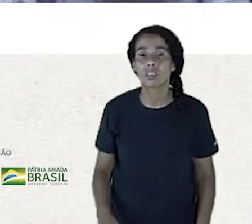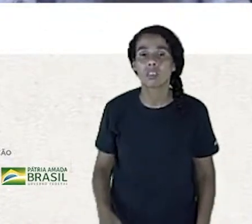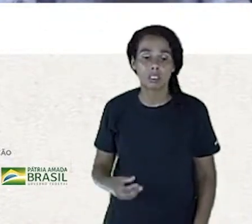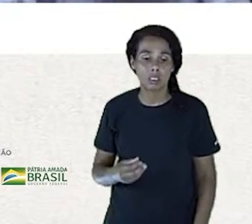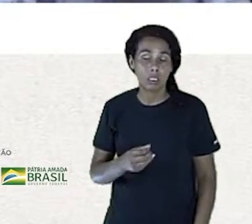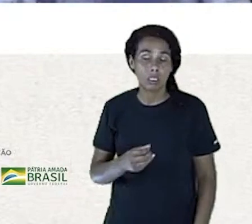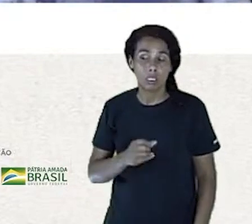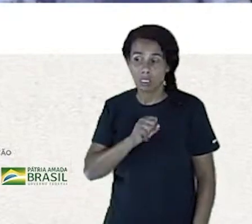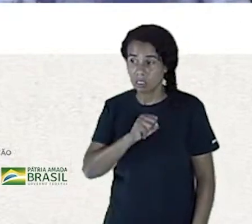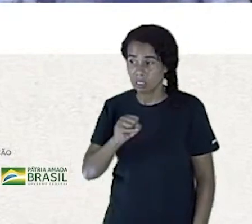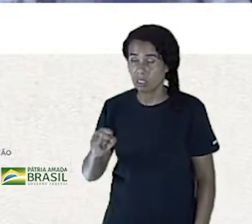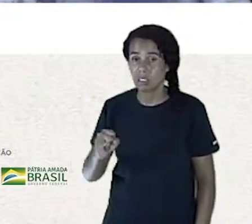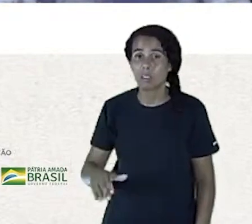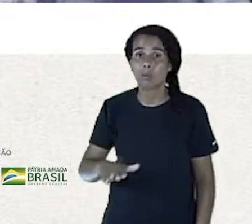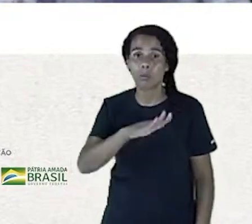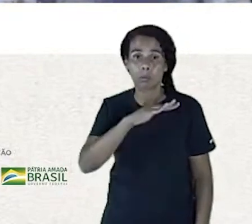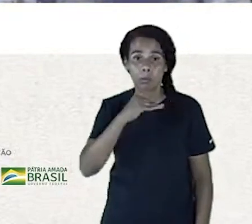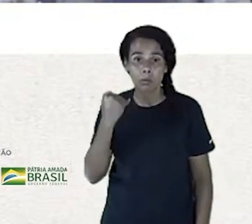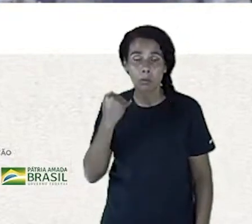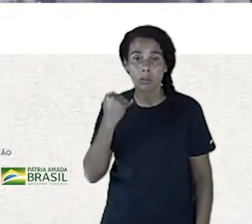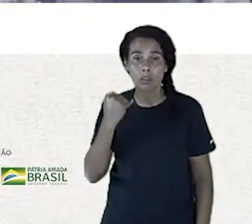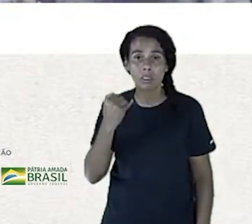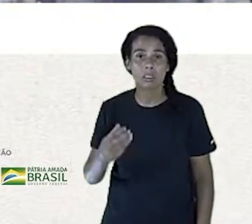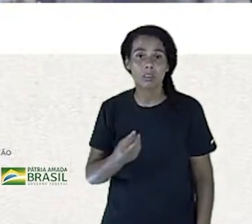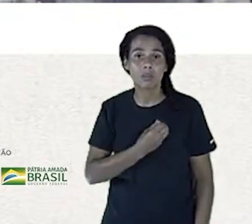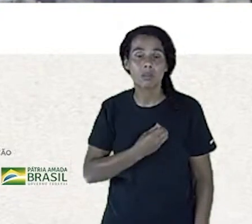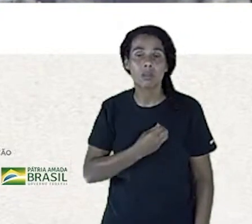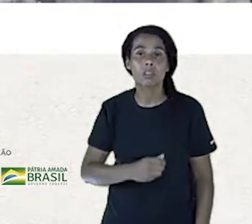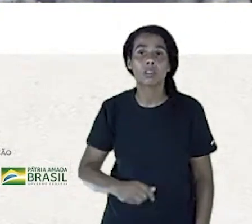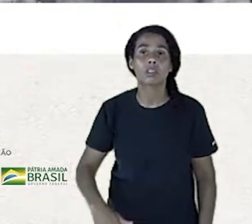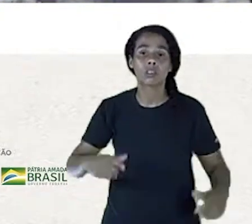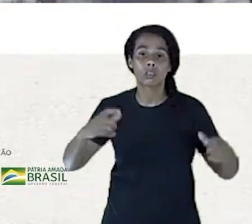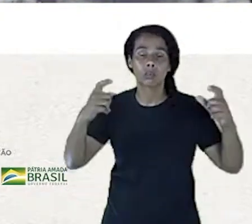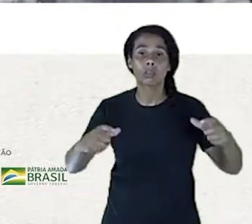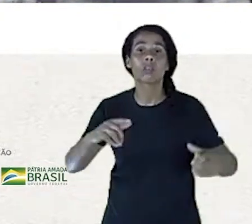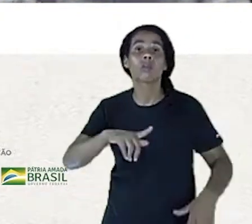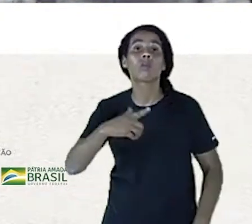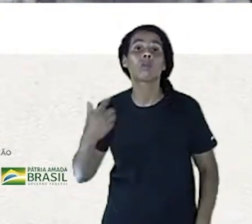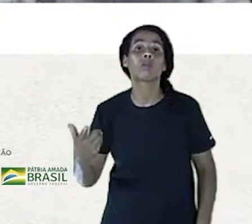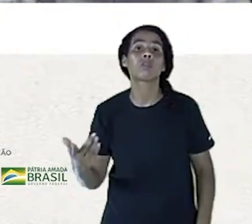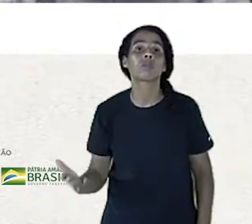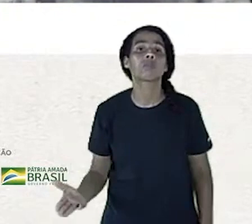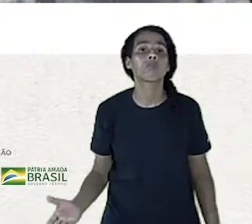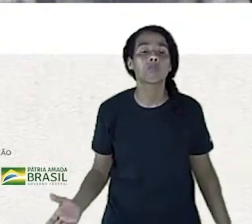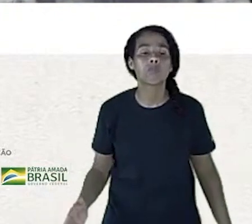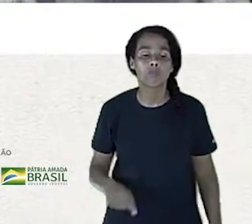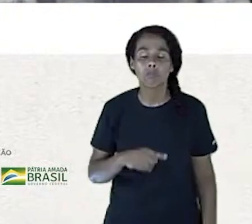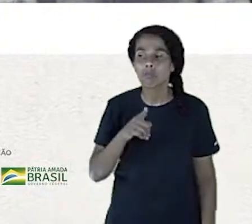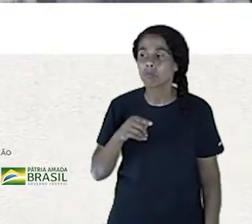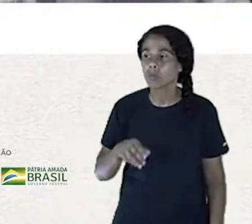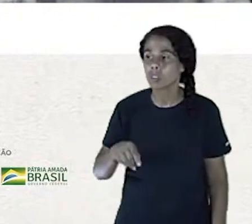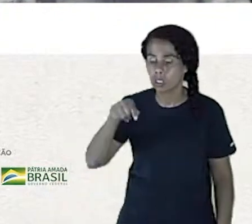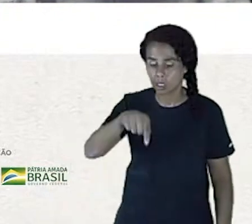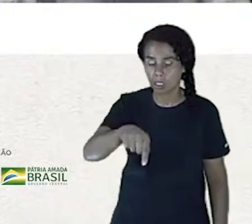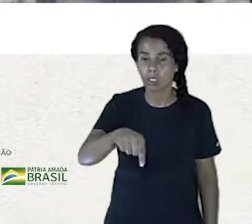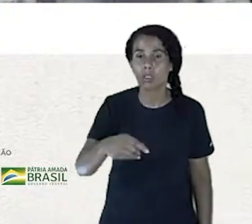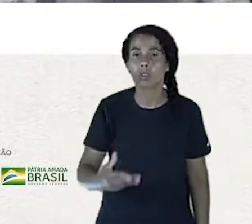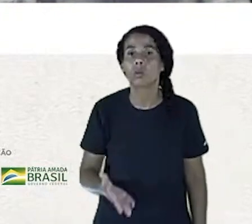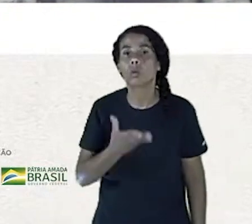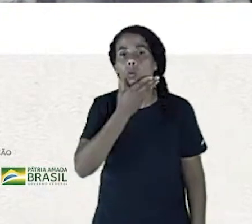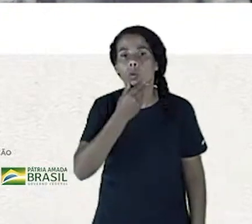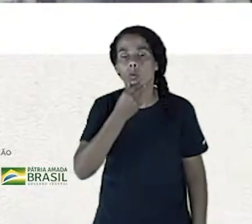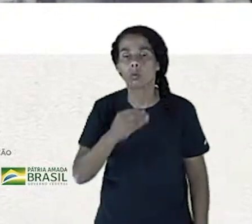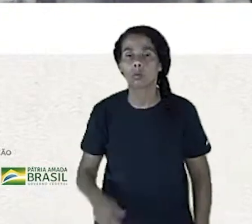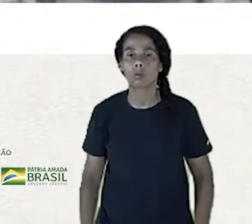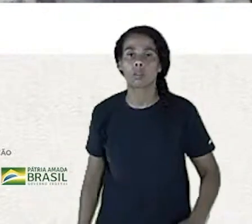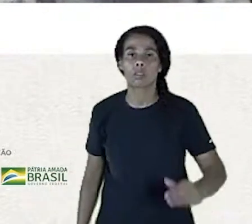Gil, eu vou fazer uma falta de combinado aqui agora. Vou descombinar uma coisa, mas é um